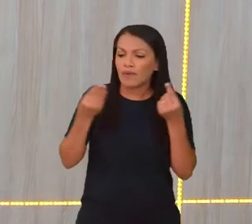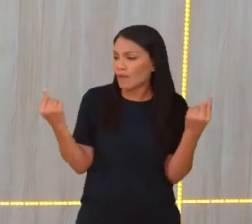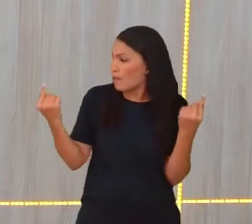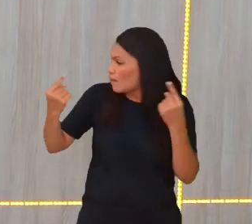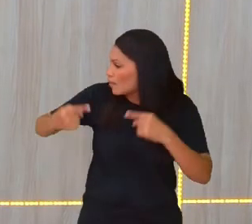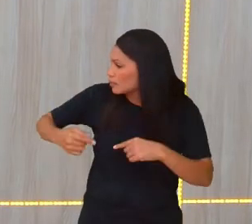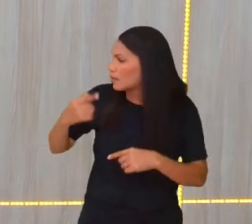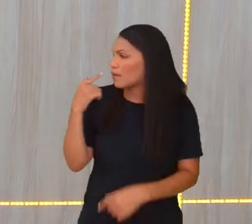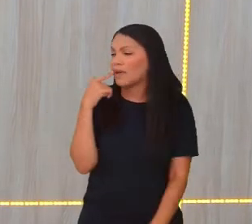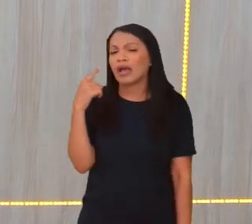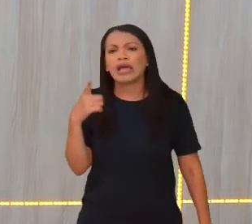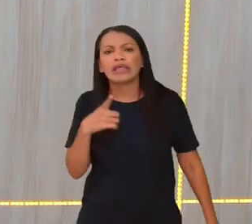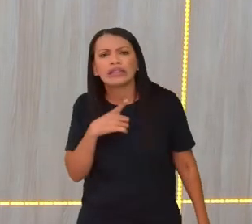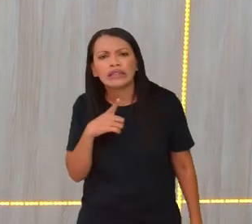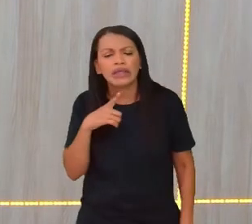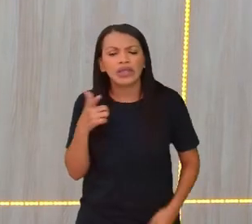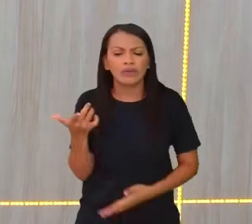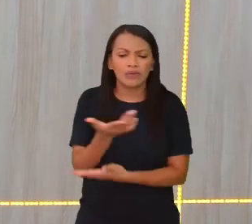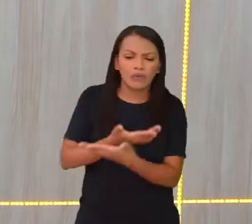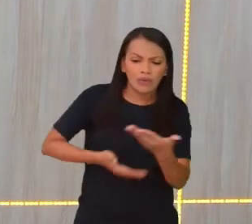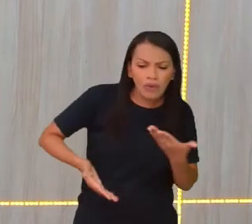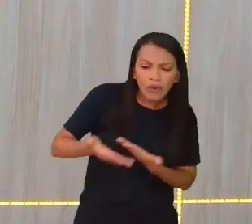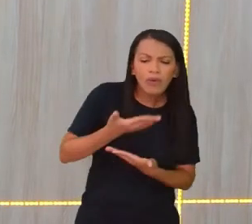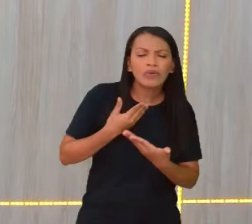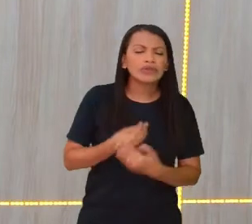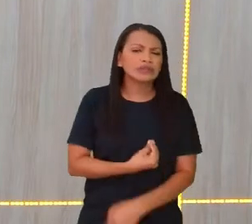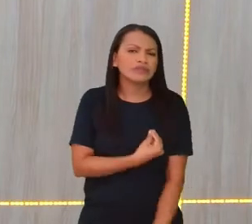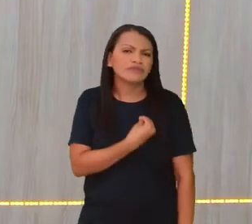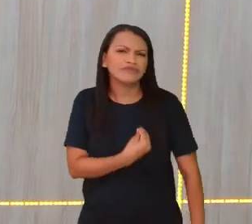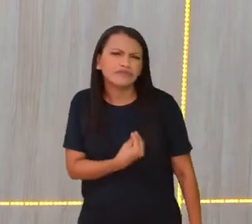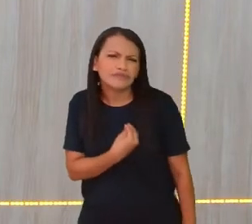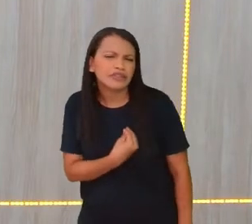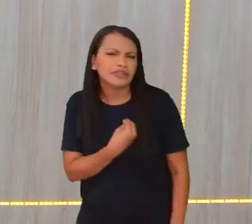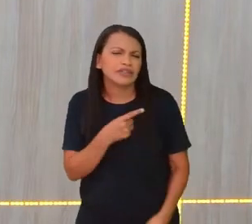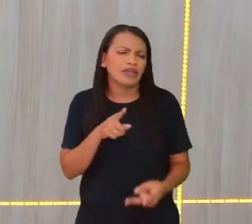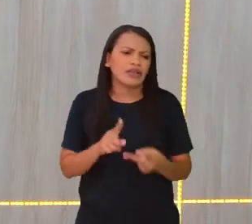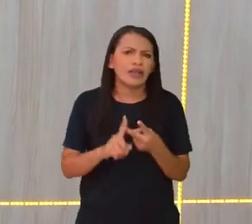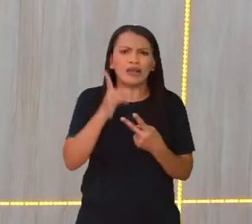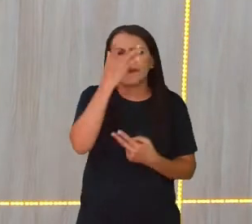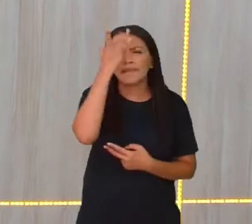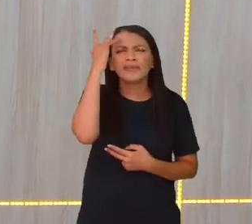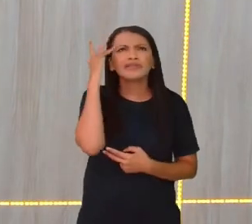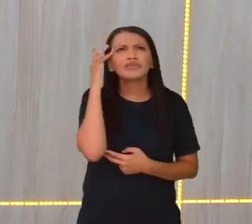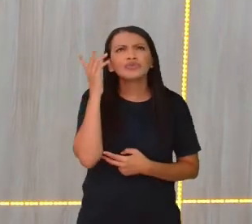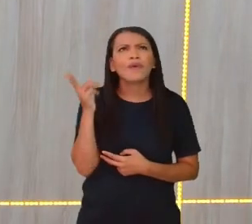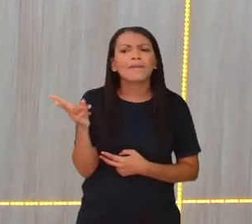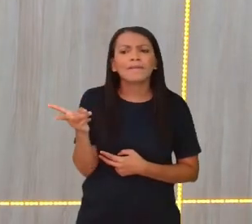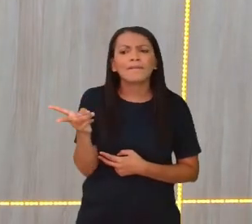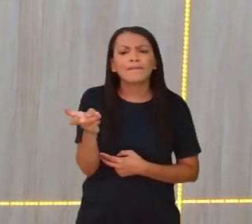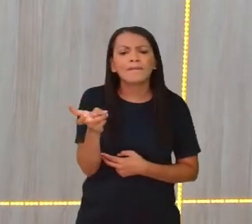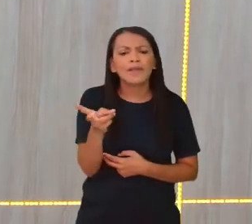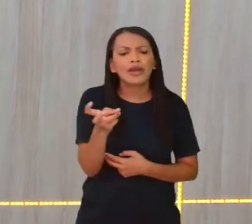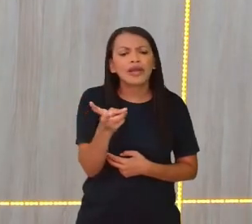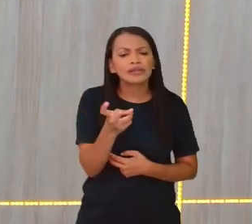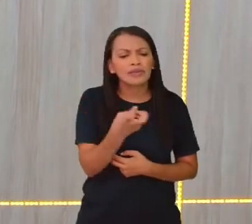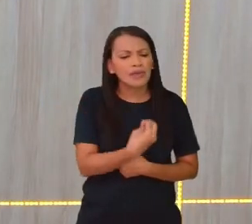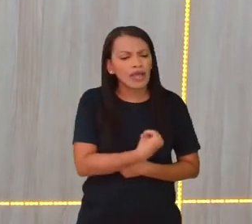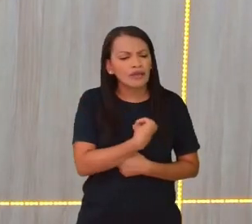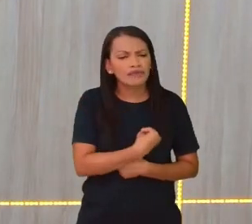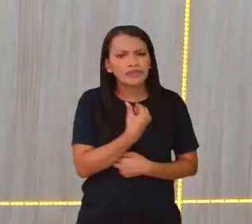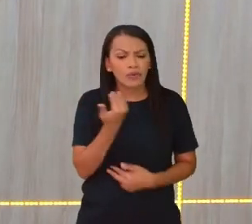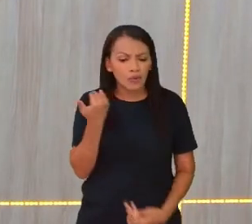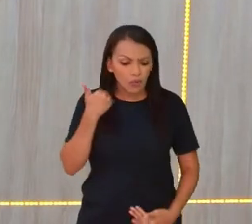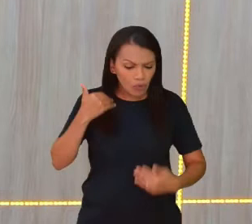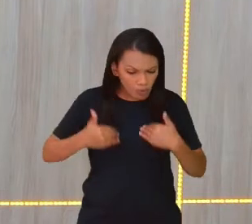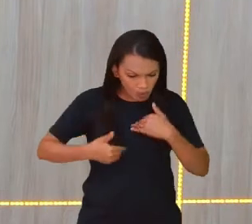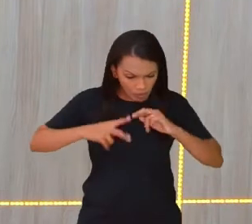ali. Ela tem mais uma relação com o estilo de vida, né, com como a pessoa enxerga a vida, o seu corpo, o